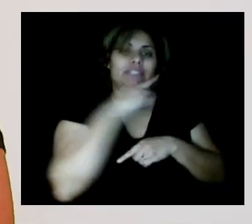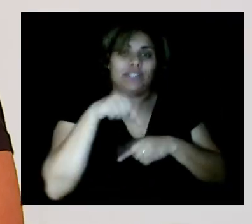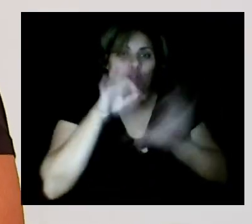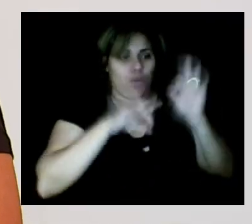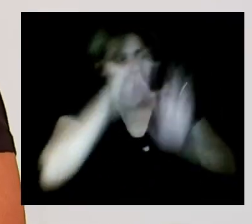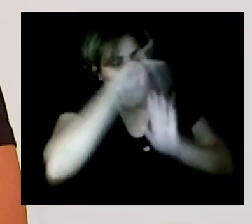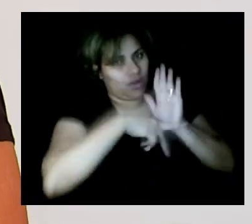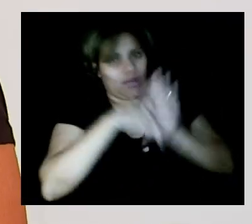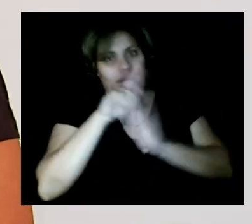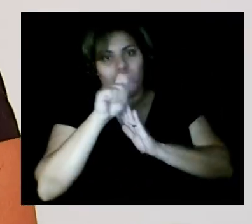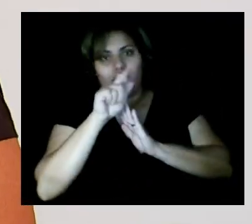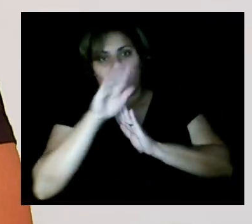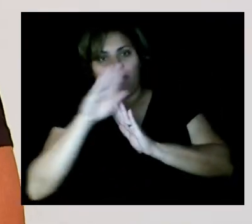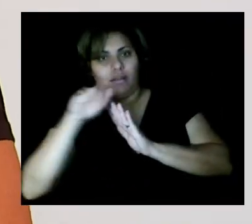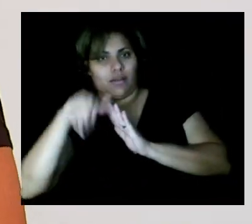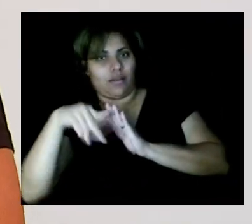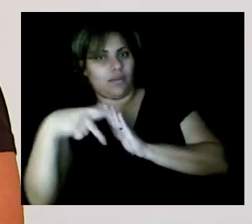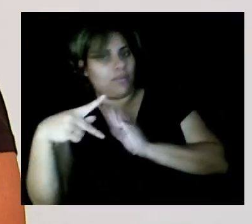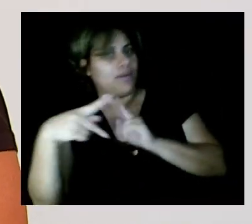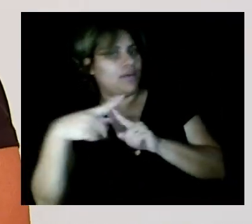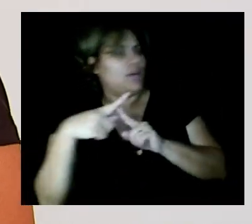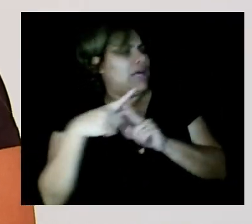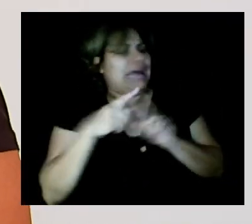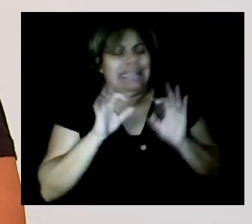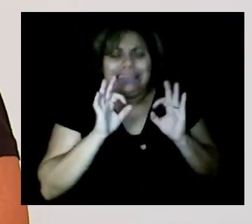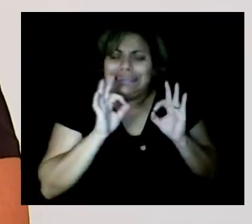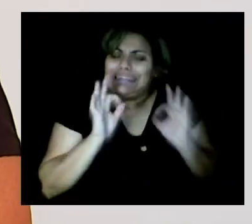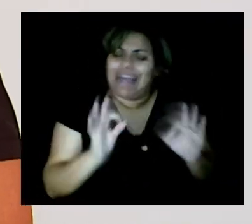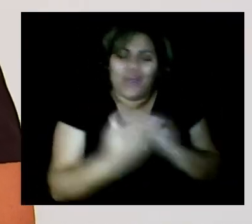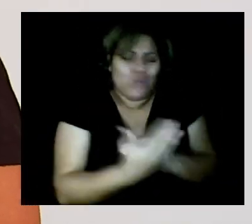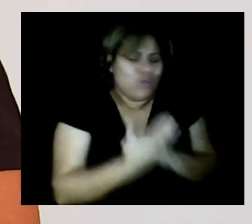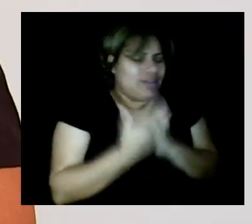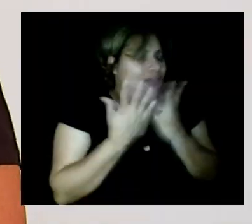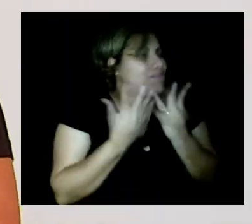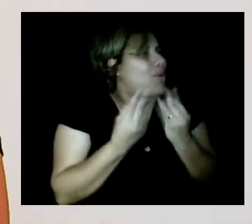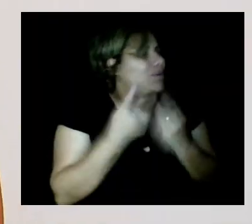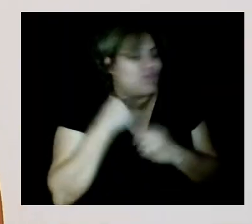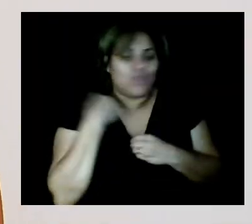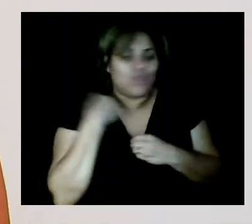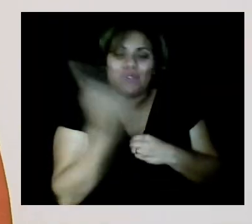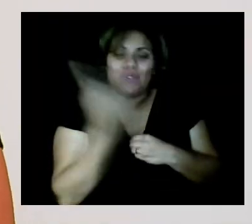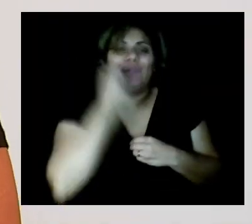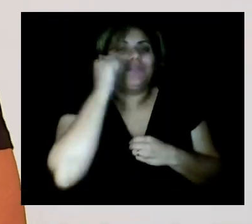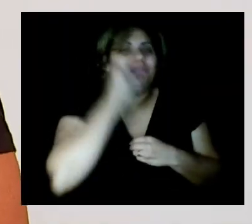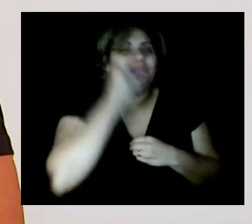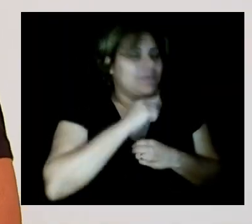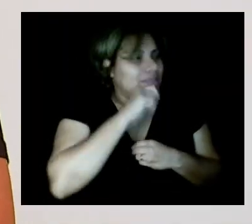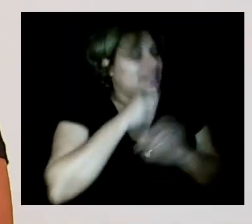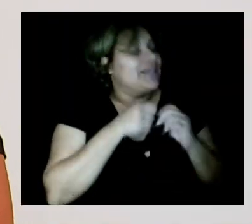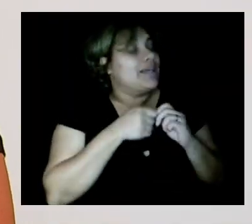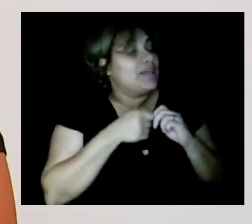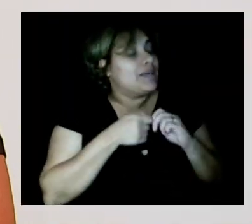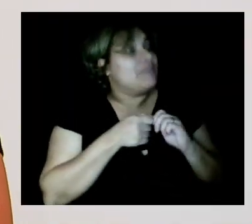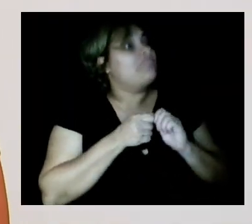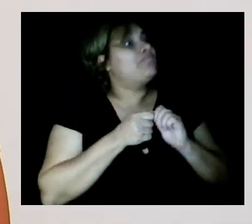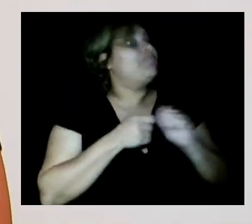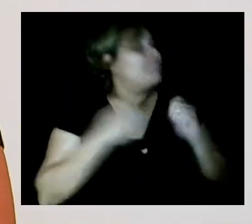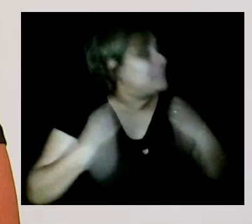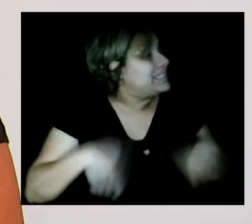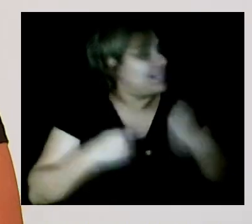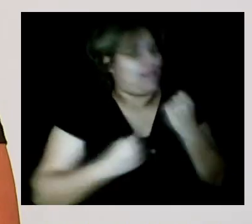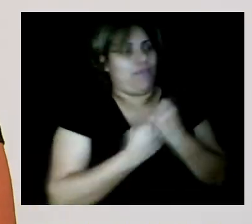é divisor de água na vida de nós todas, nós mãe, que a gente precisa desse apoio. Essa criança, ela nasce